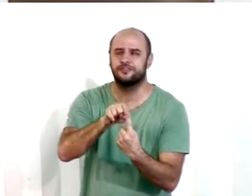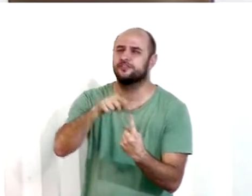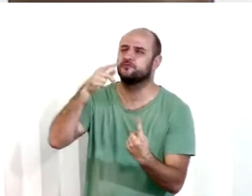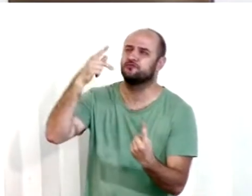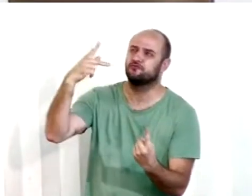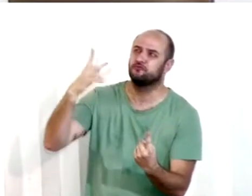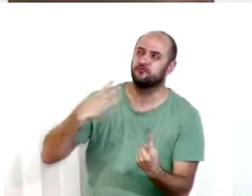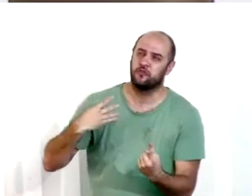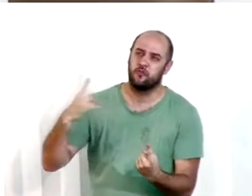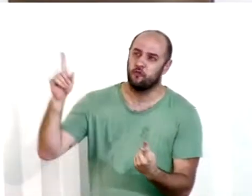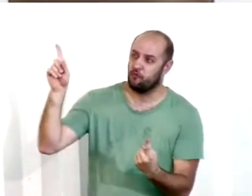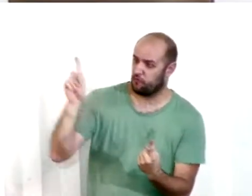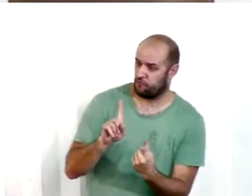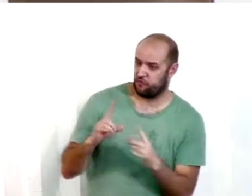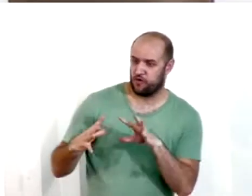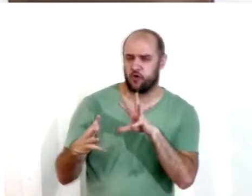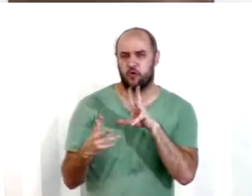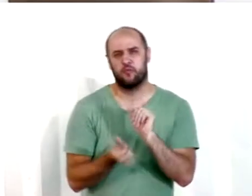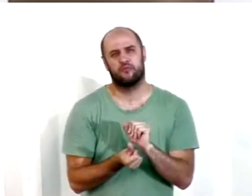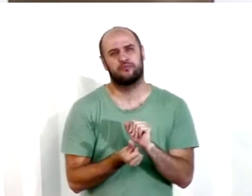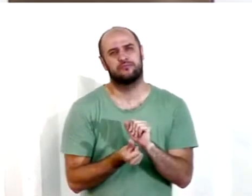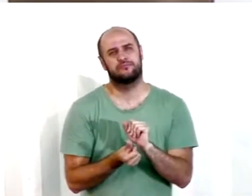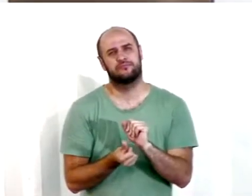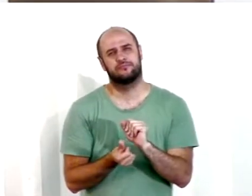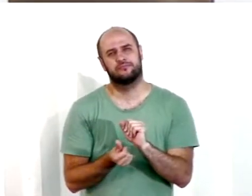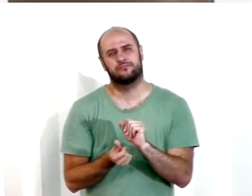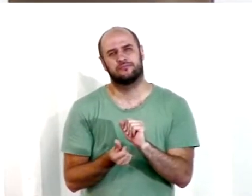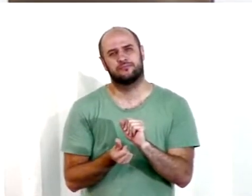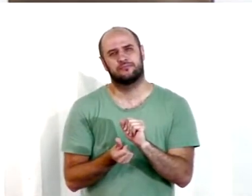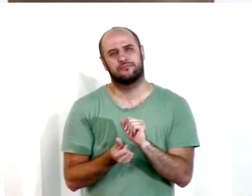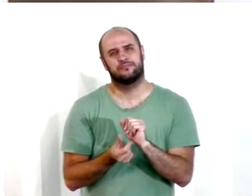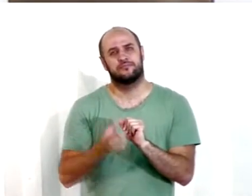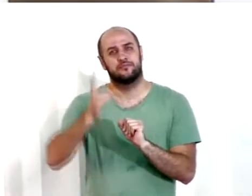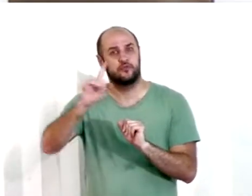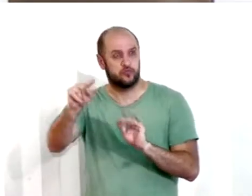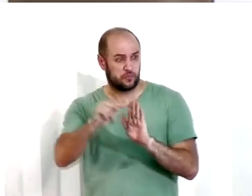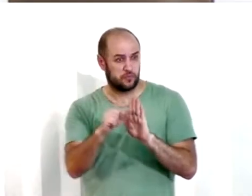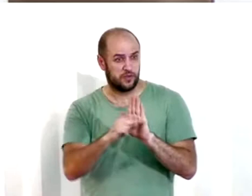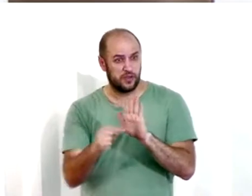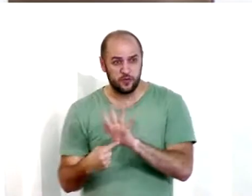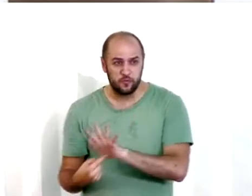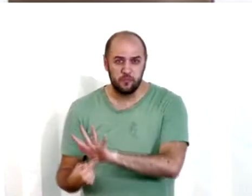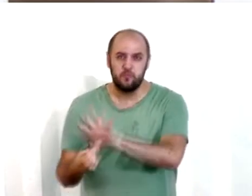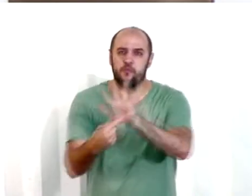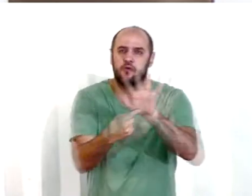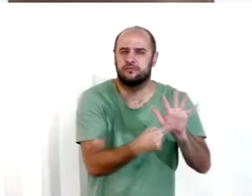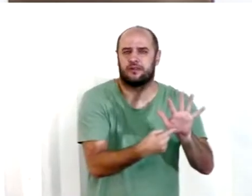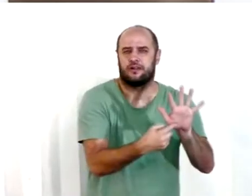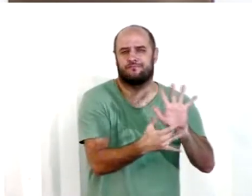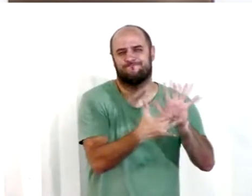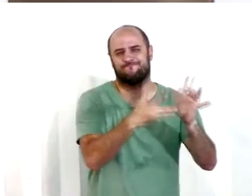vontade, como diz o texto, que Ele propôs realizar em Cristo.